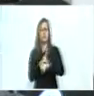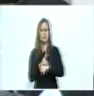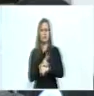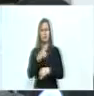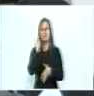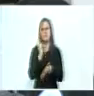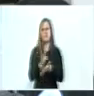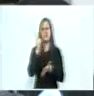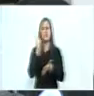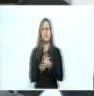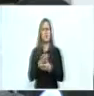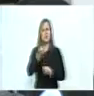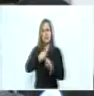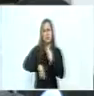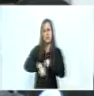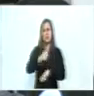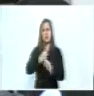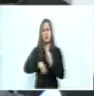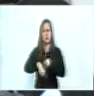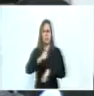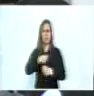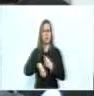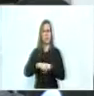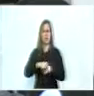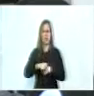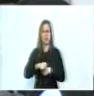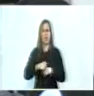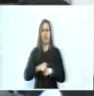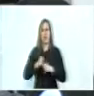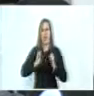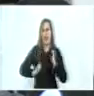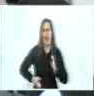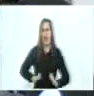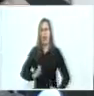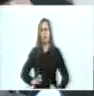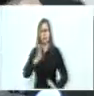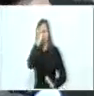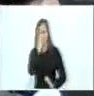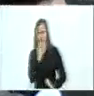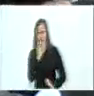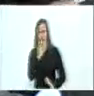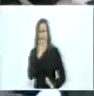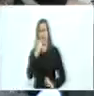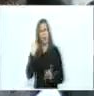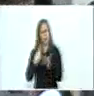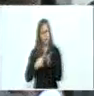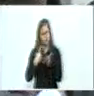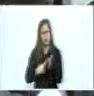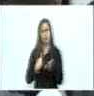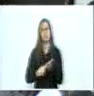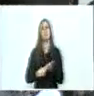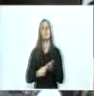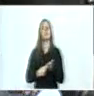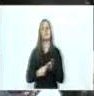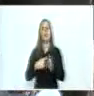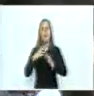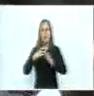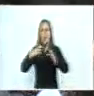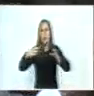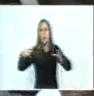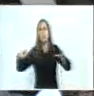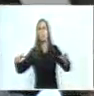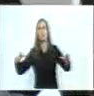permanente de uma administração proba, ética, séria e comprometida com o crescimento